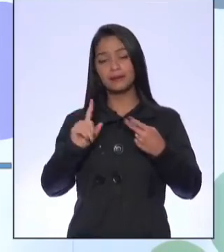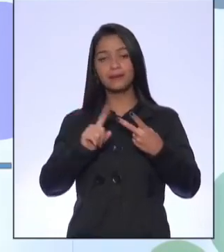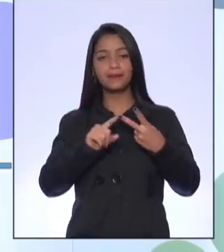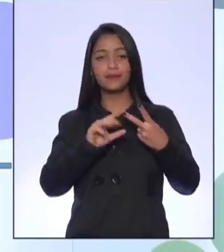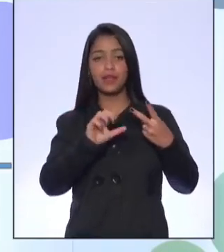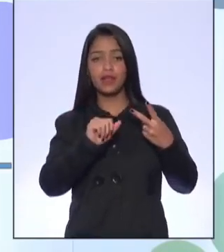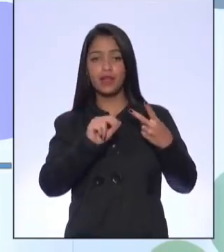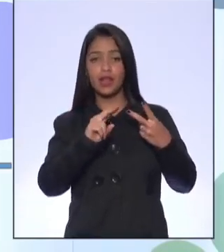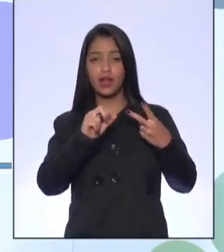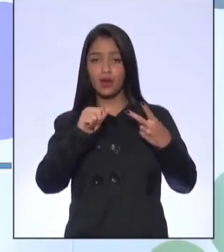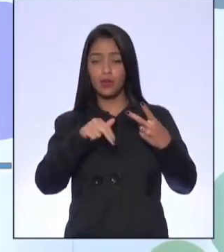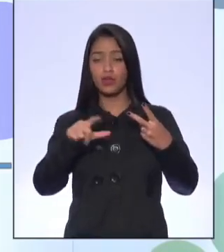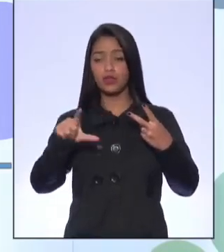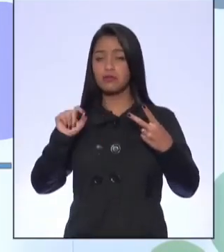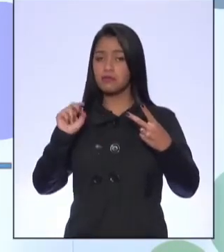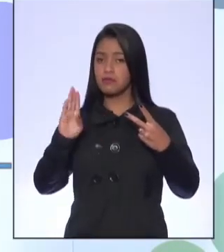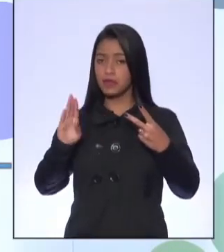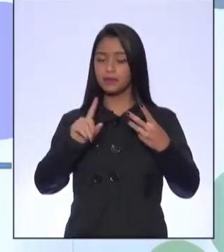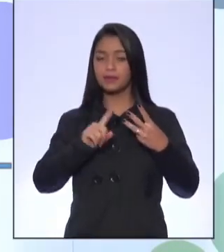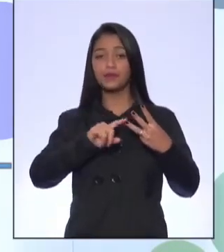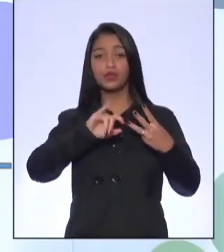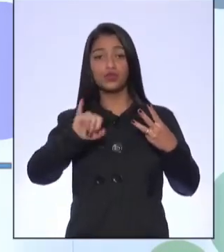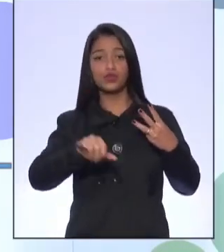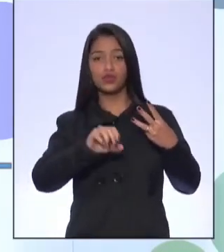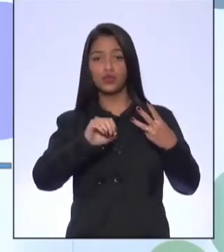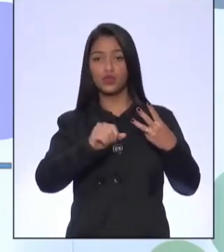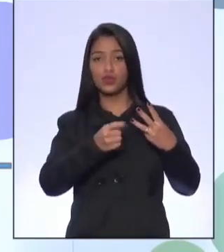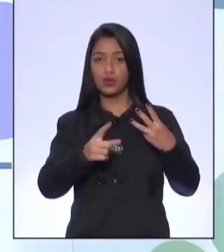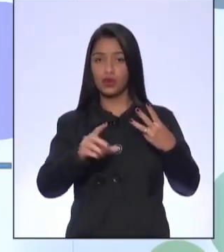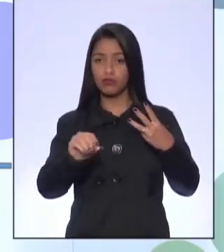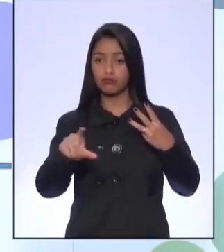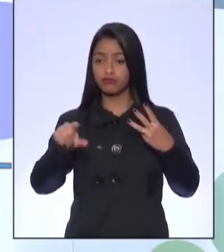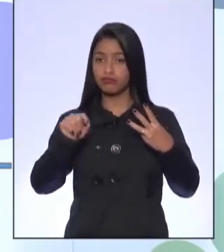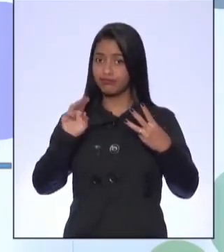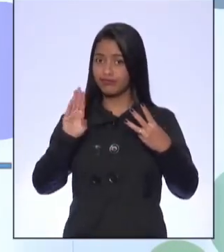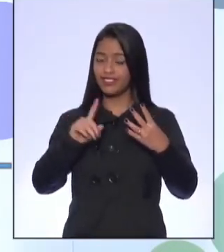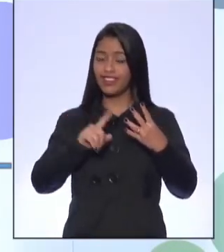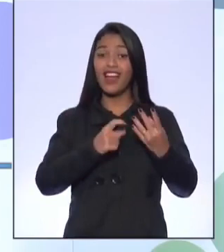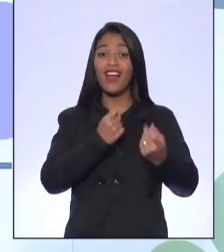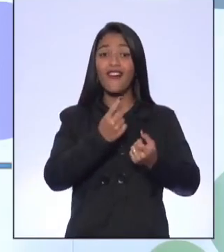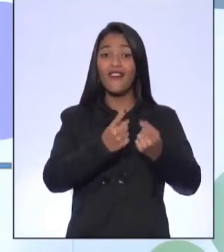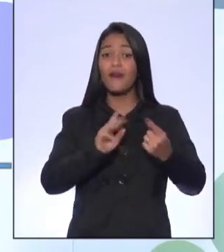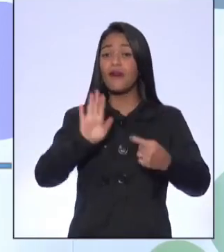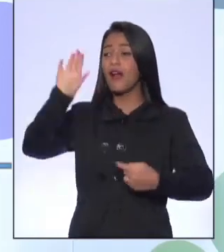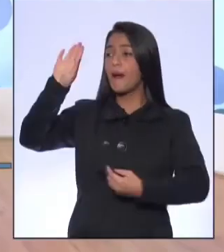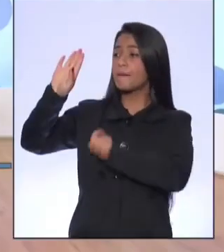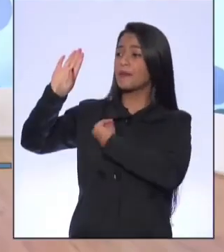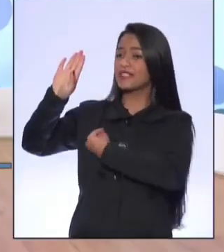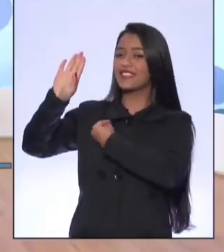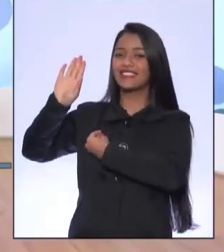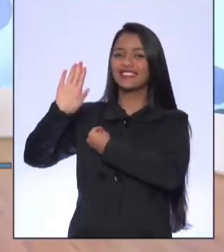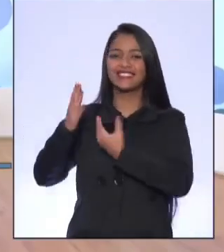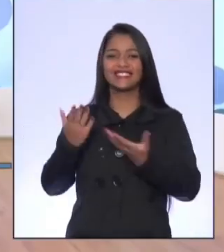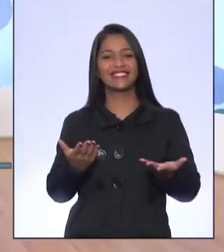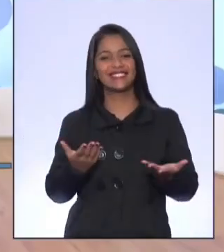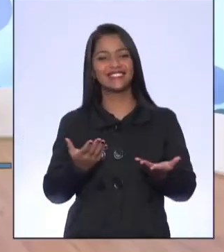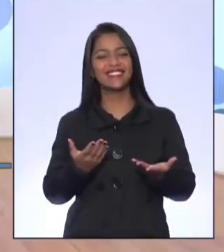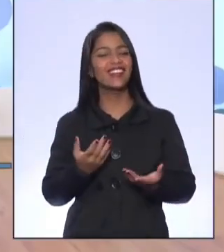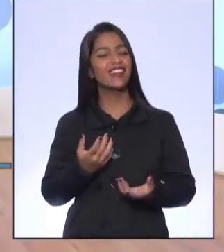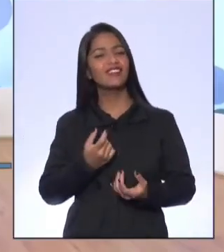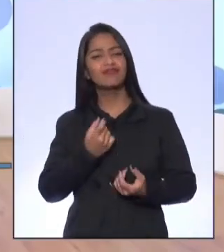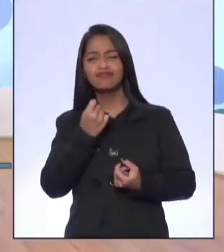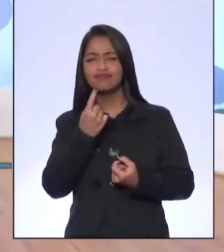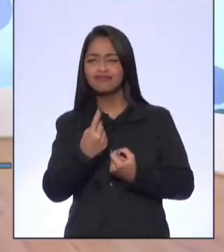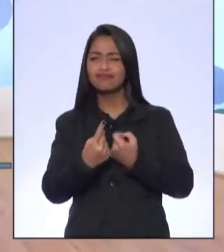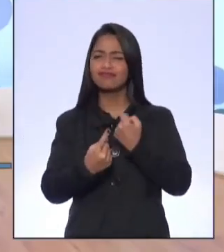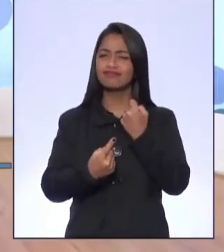falou que é B. O João falou que é B. Alguns alunos estão falando presente, estão achando que é lista de chamada. Ah, um ou outro